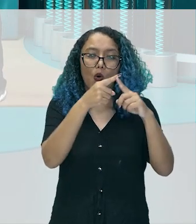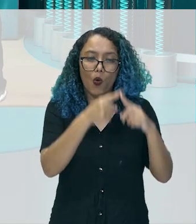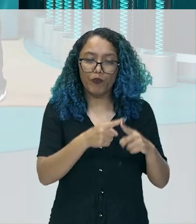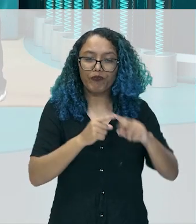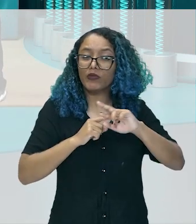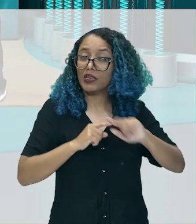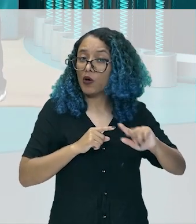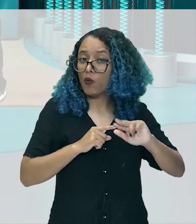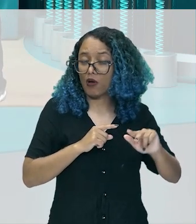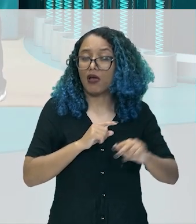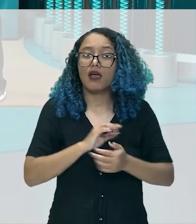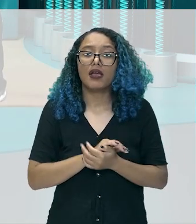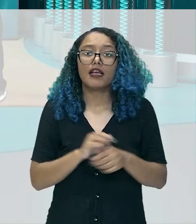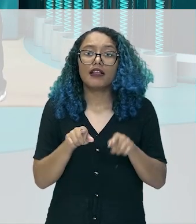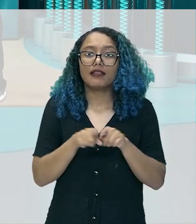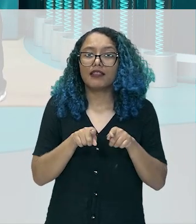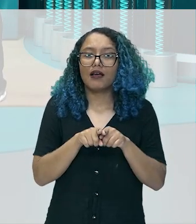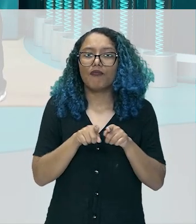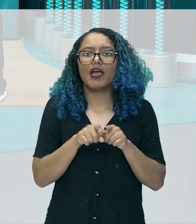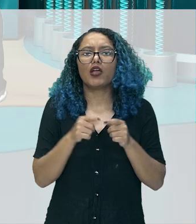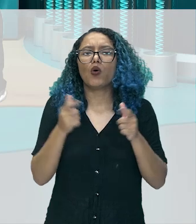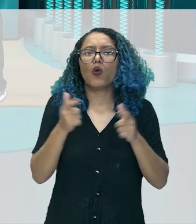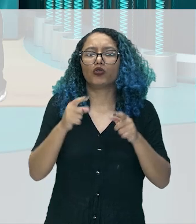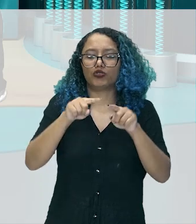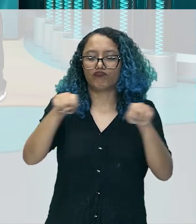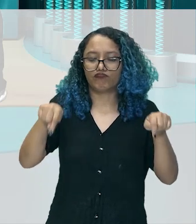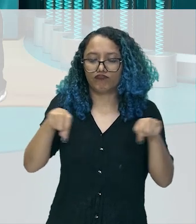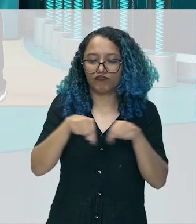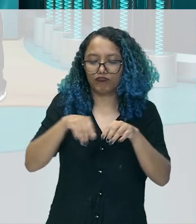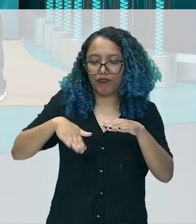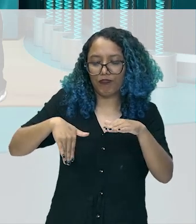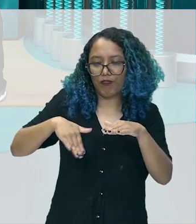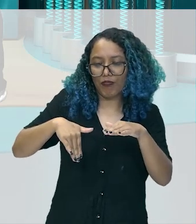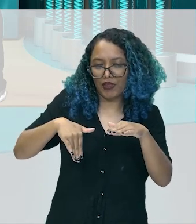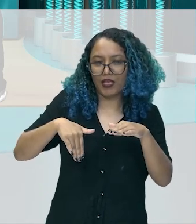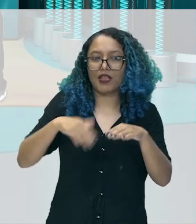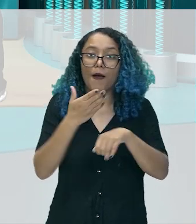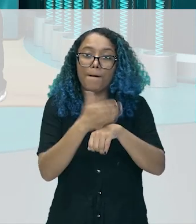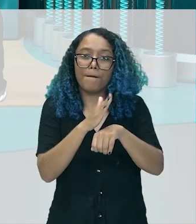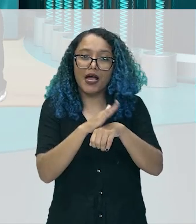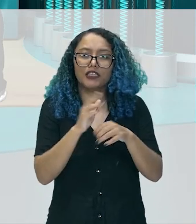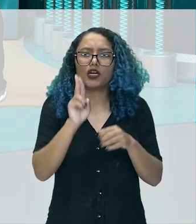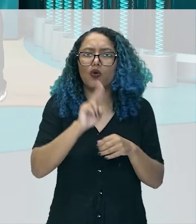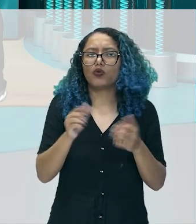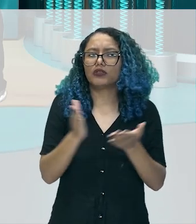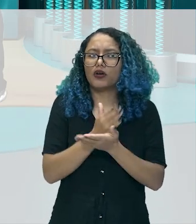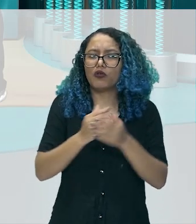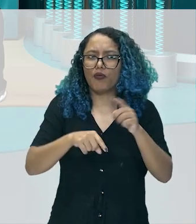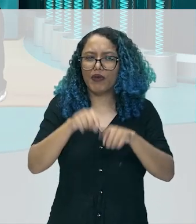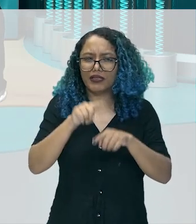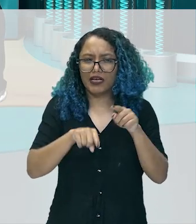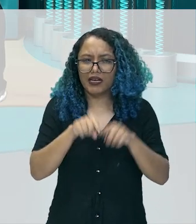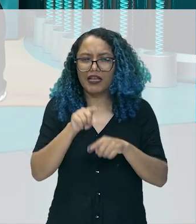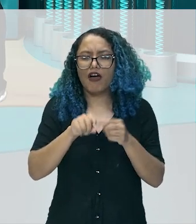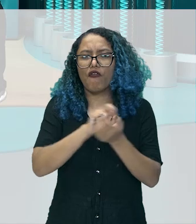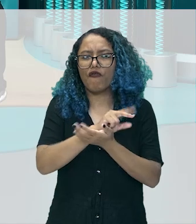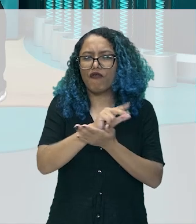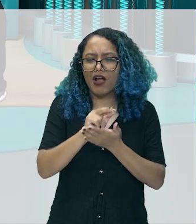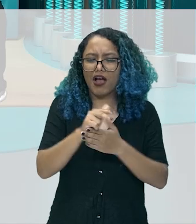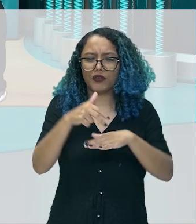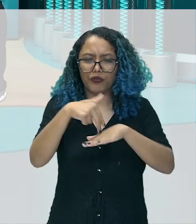Vários estudos já foram aí publicados dizendo, né, falando o quanto é importante a ginástica laboral